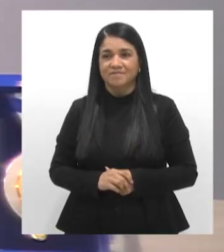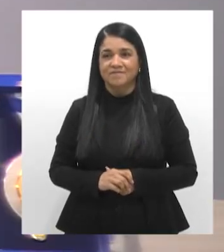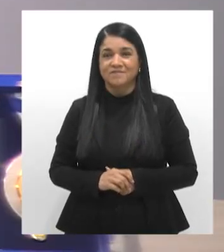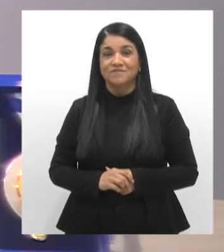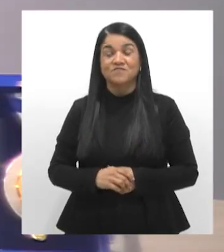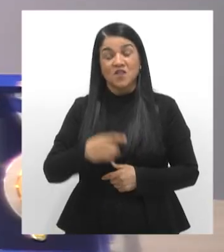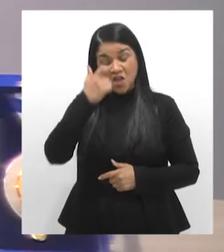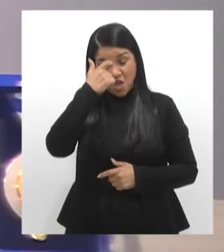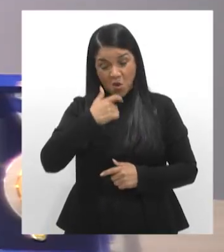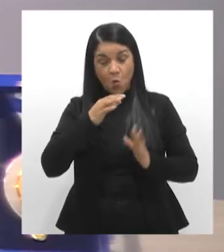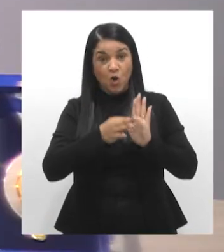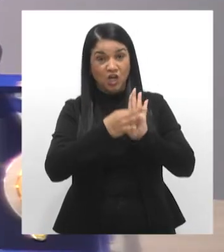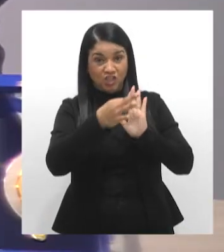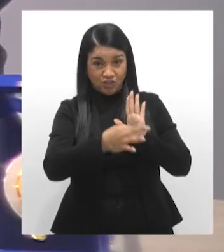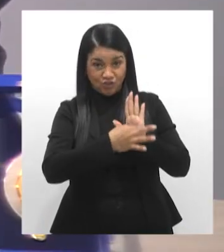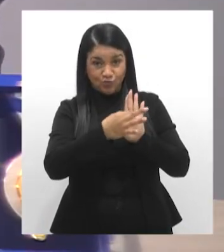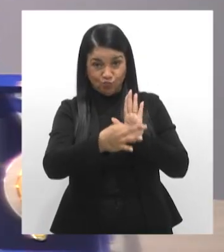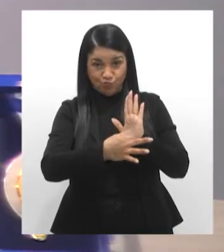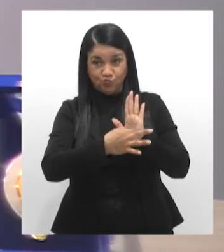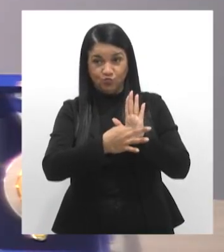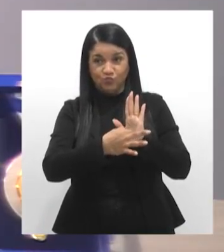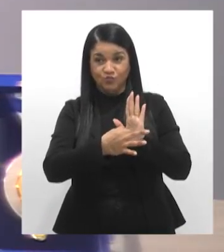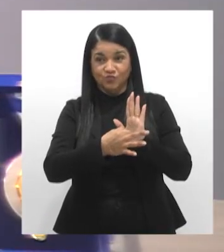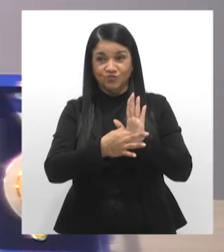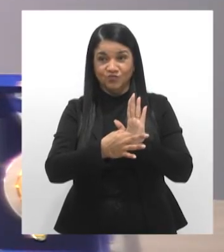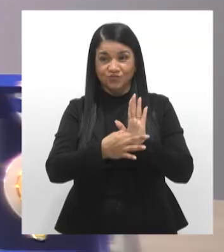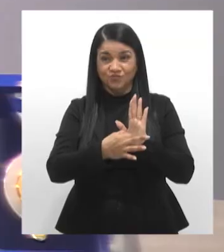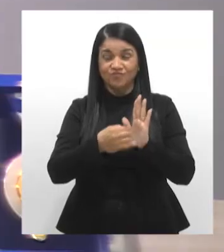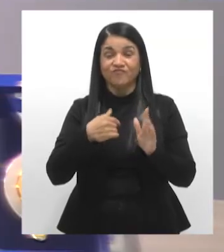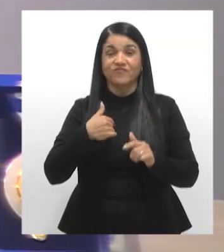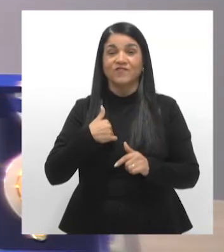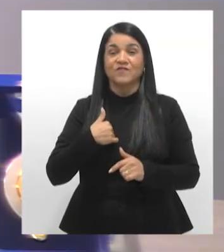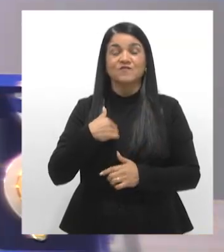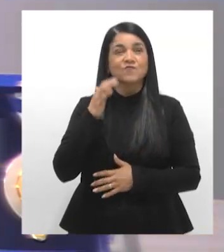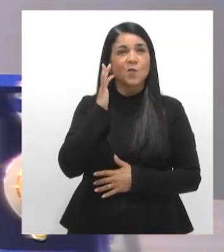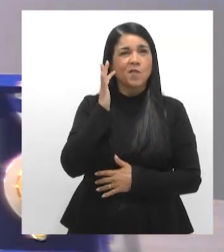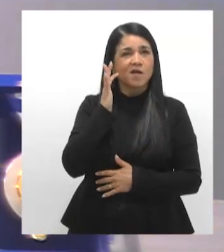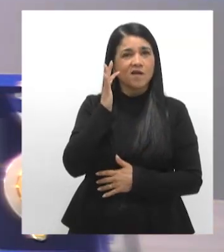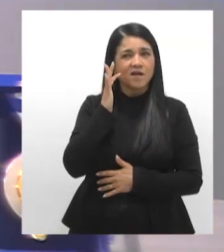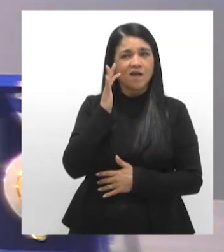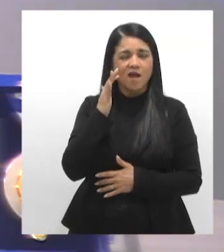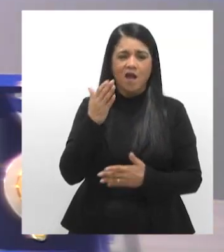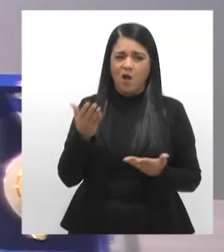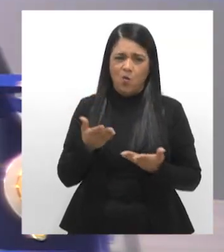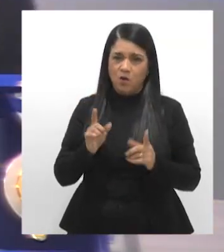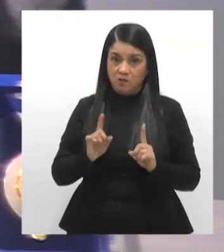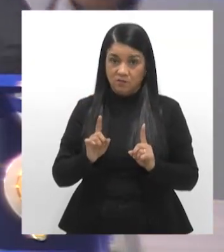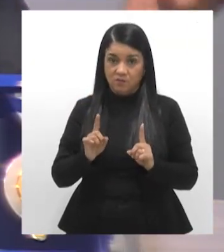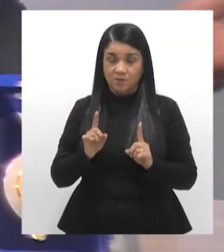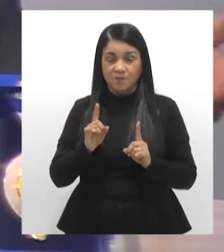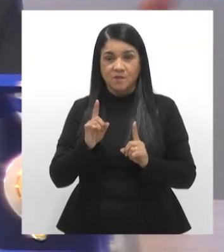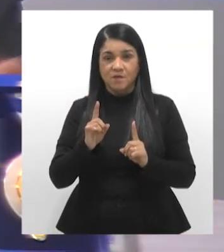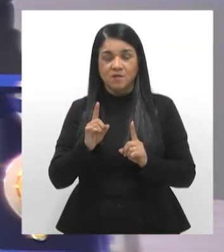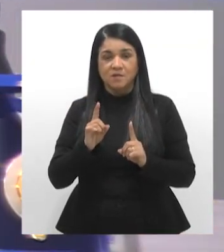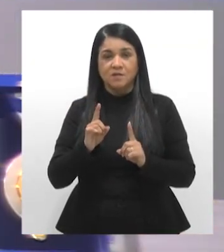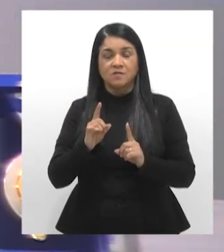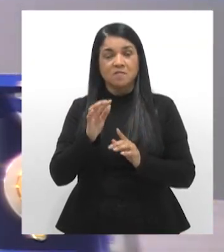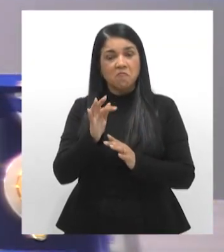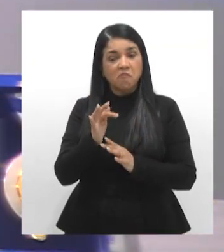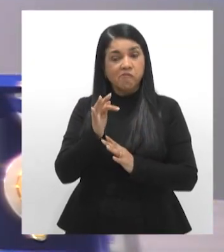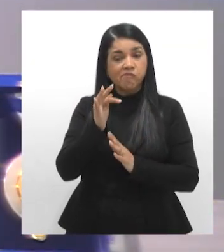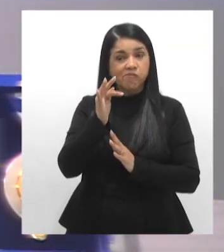muito crítico, às vezes eu imagino, não agora, mas em épocas